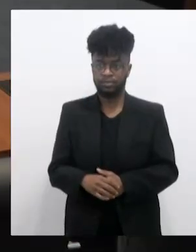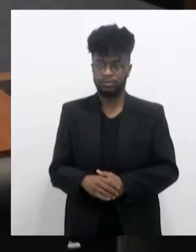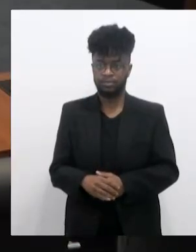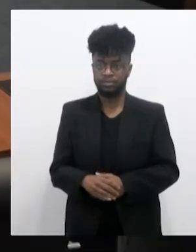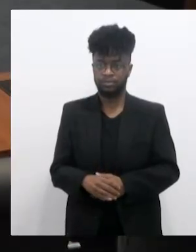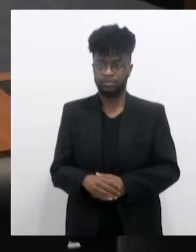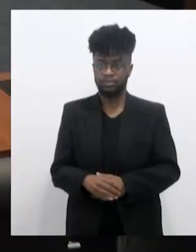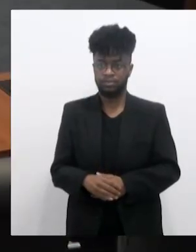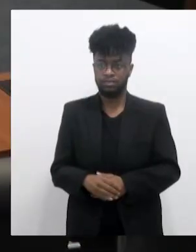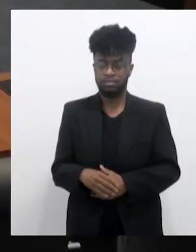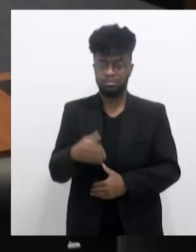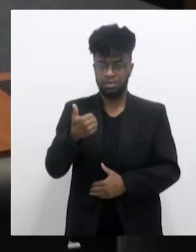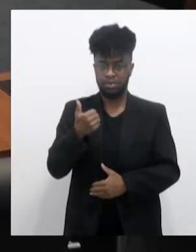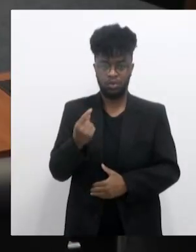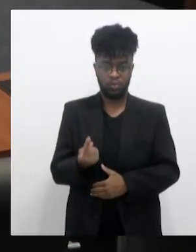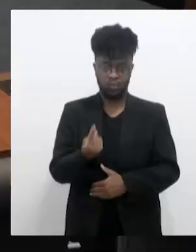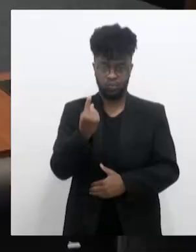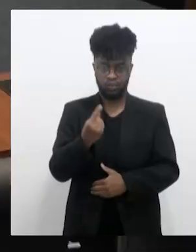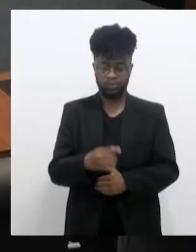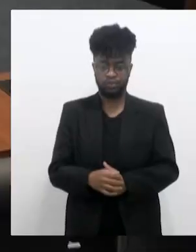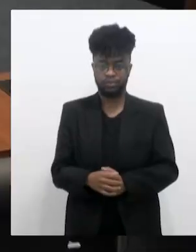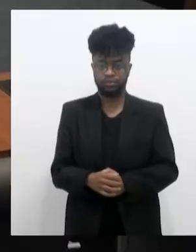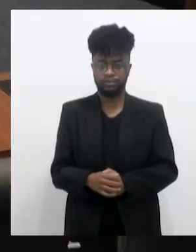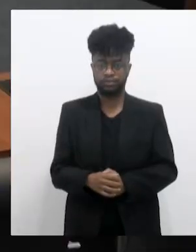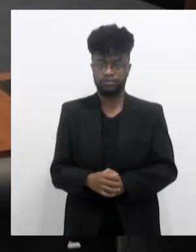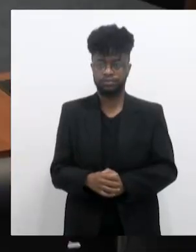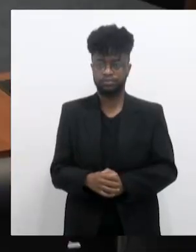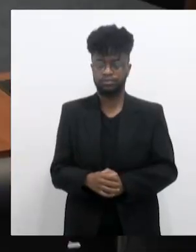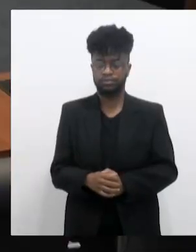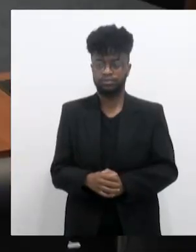Primeiro e único. Hoje.